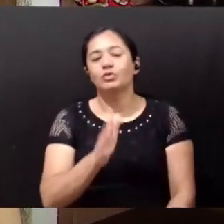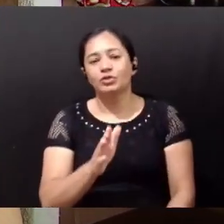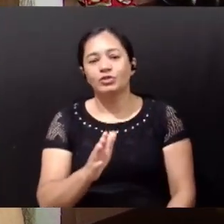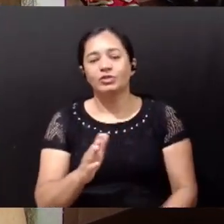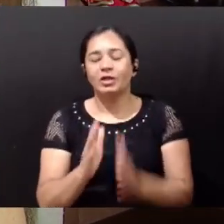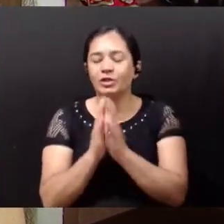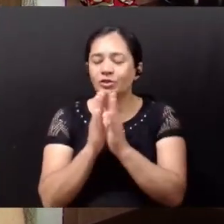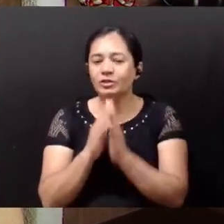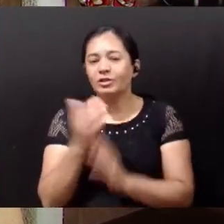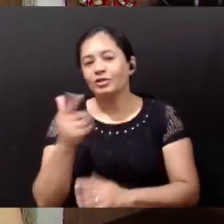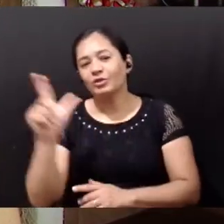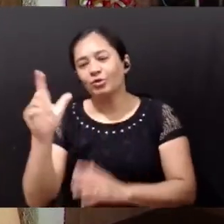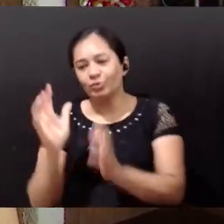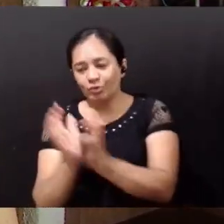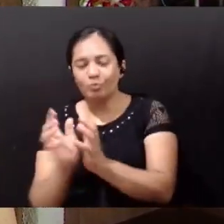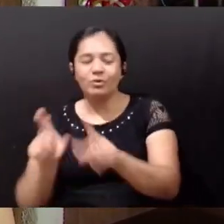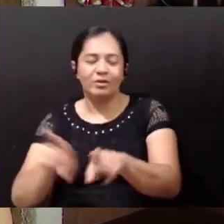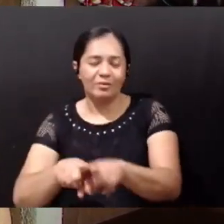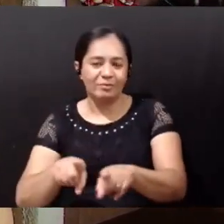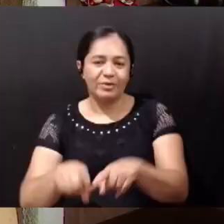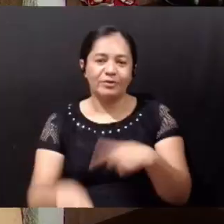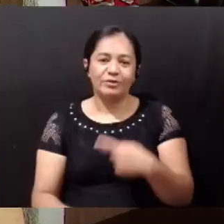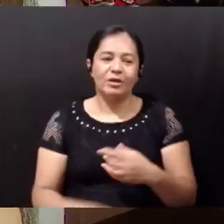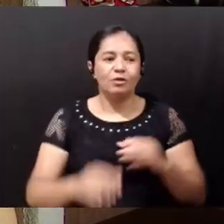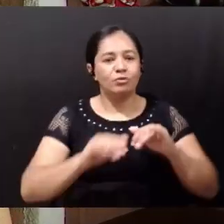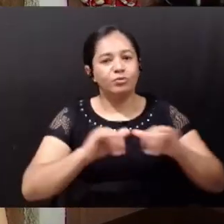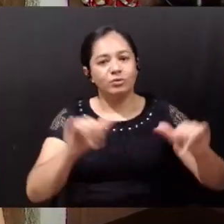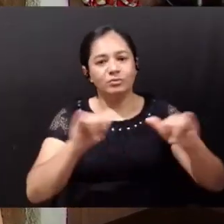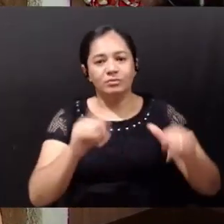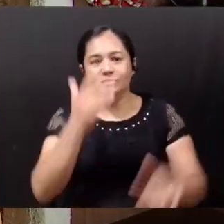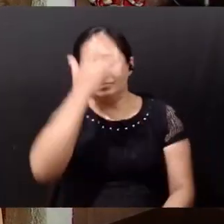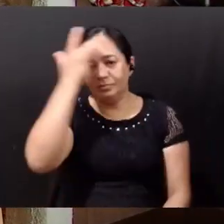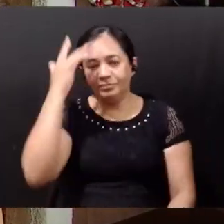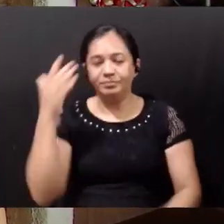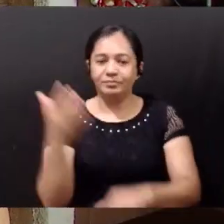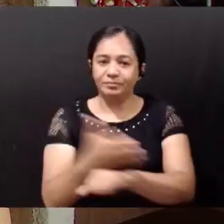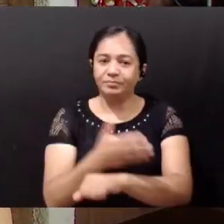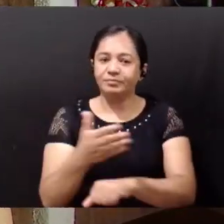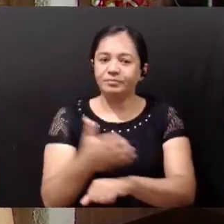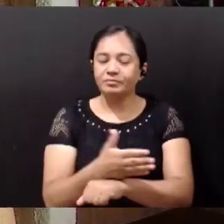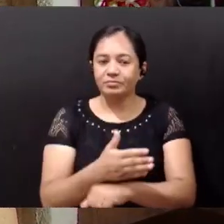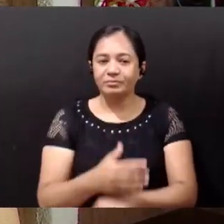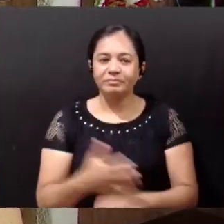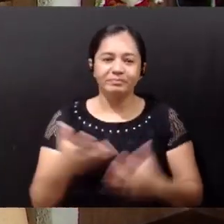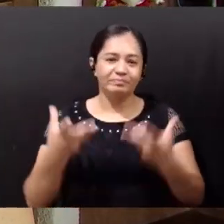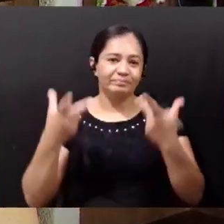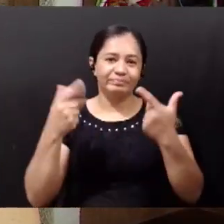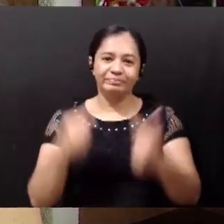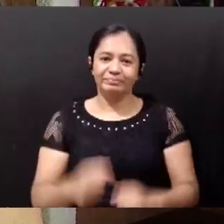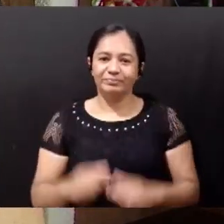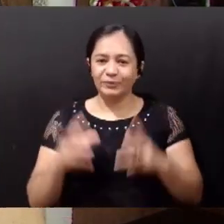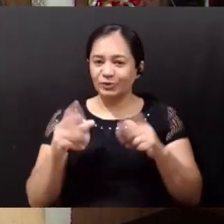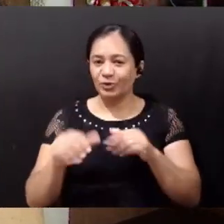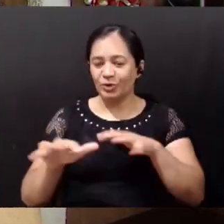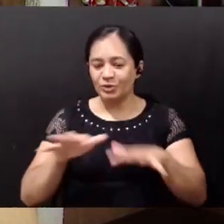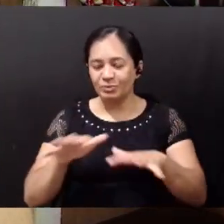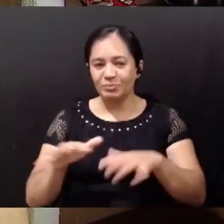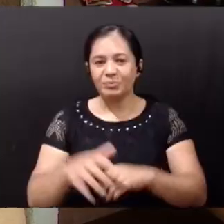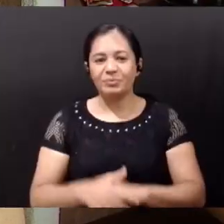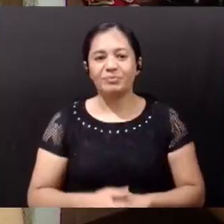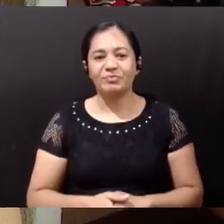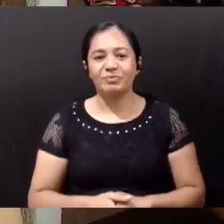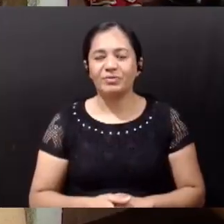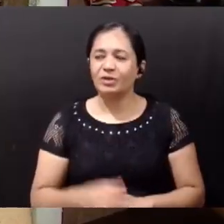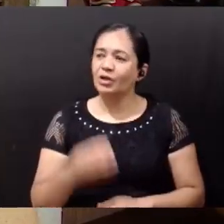né? Que a gente vai divulgando e as pessoas participam, assim, é incrível como todo mundo se mobiliza. Desde quando você está no